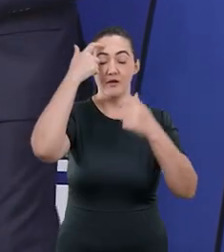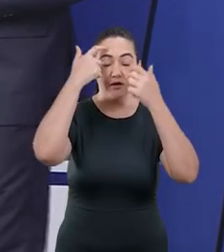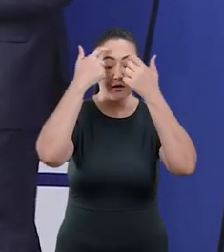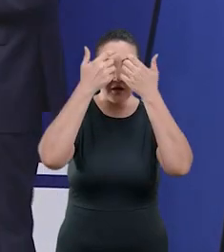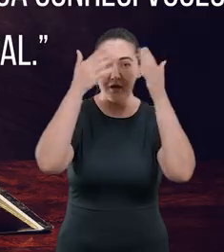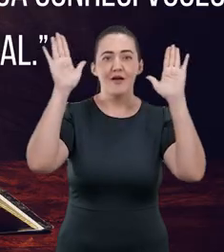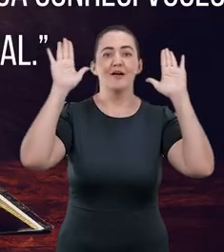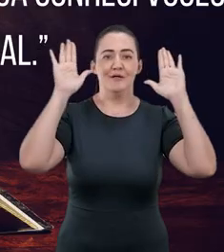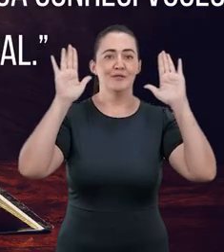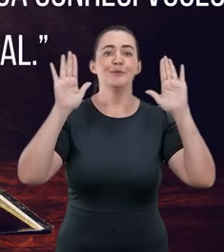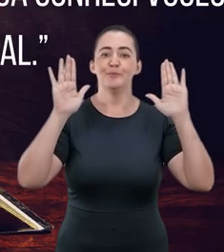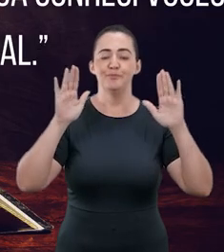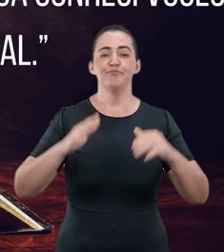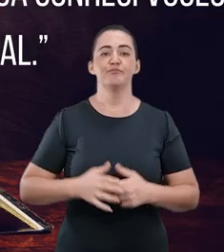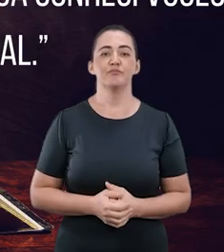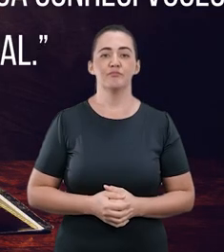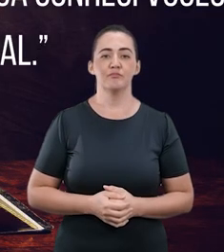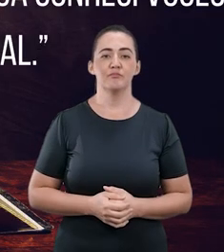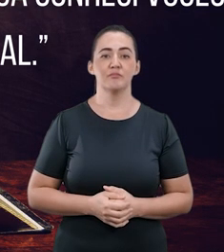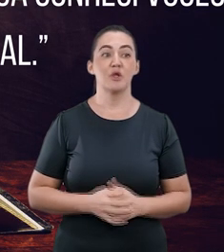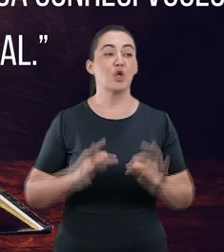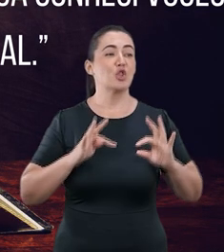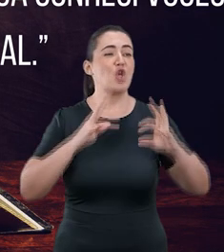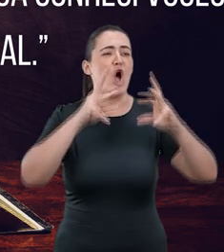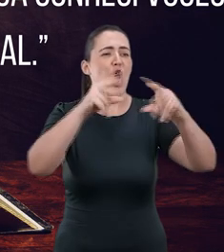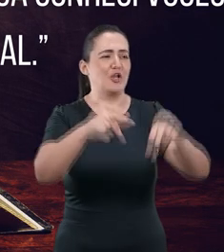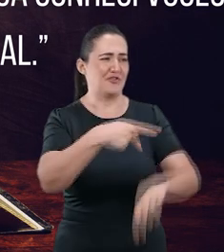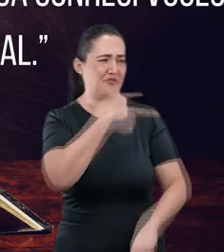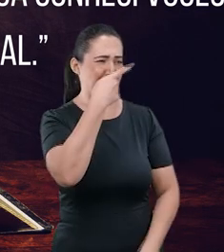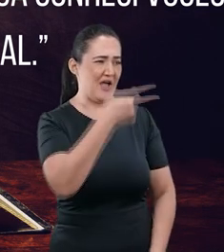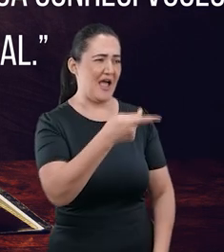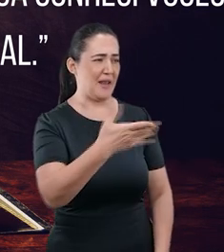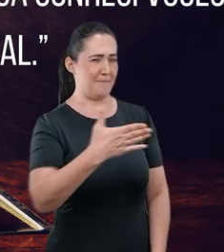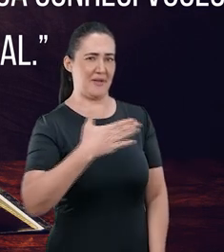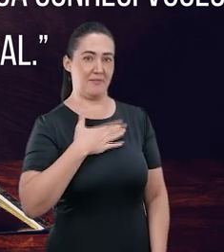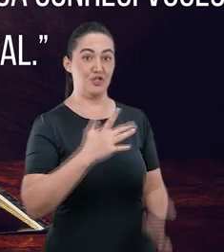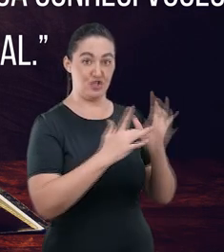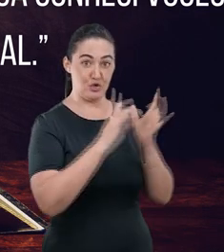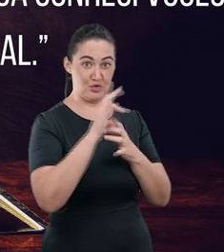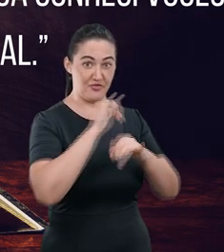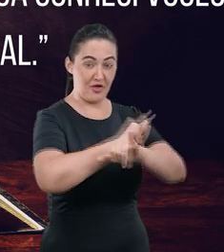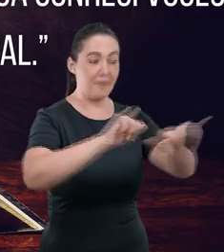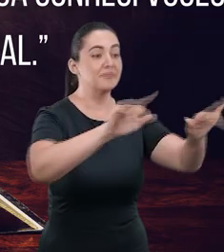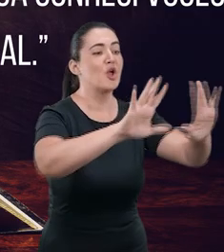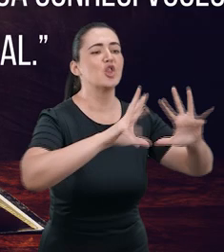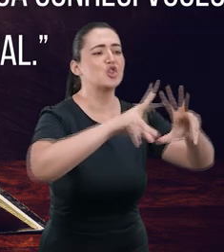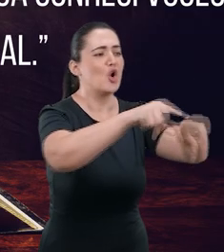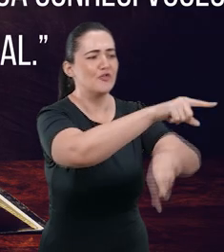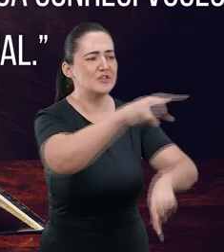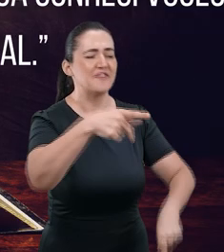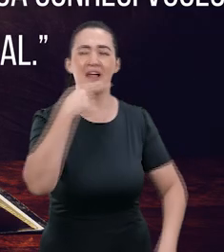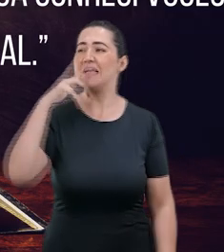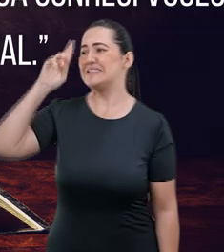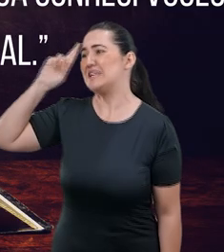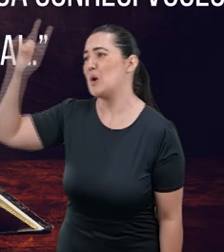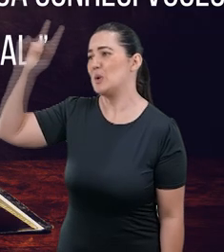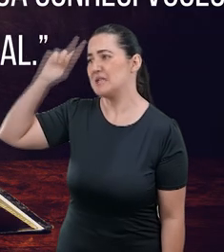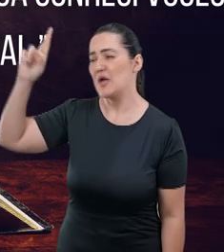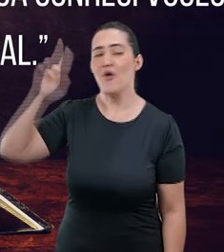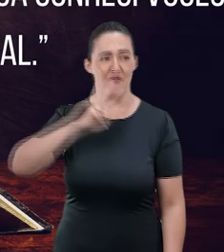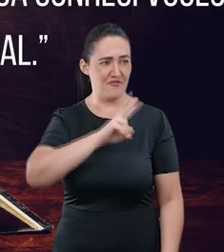só. Nem todo o que me diz Senhor, Senhor, entrará no reino dos céus.